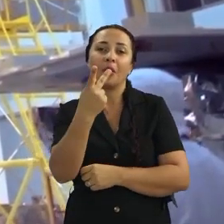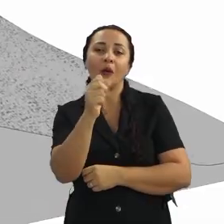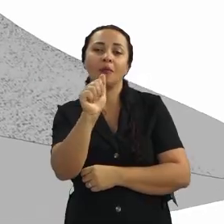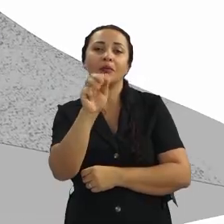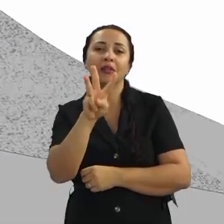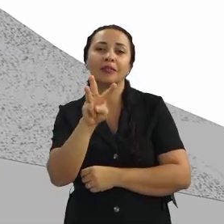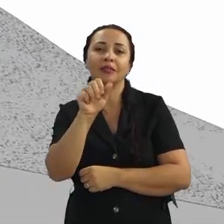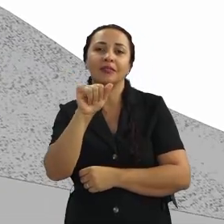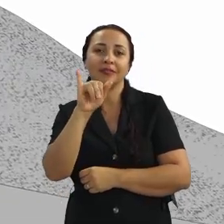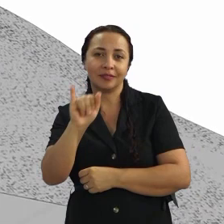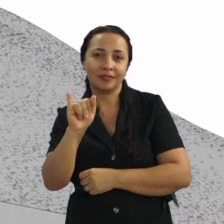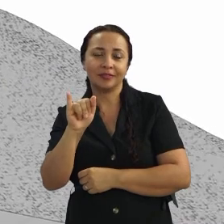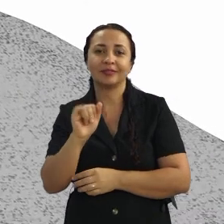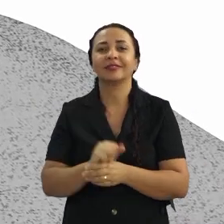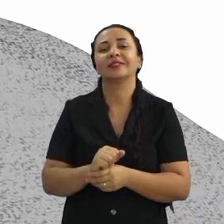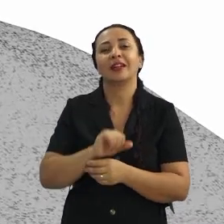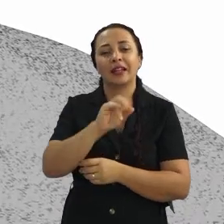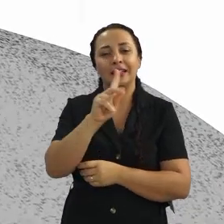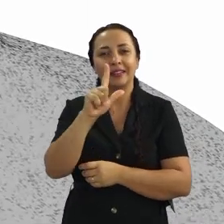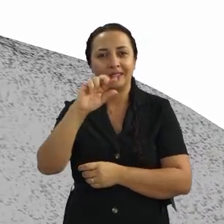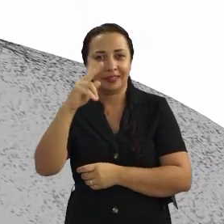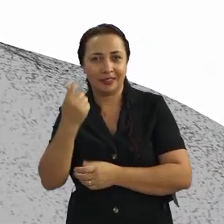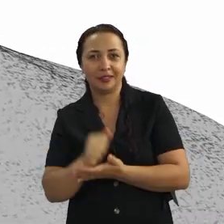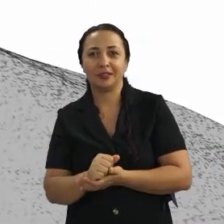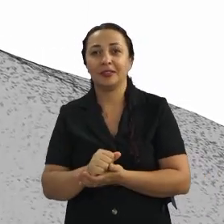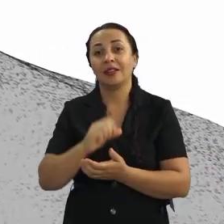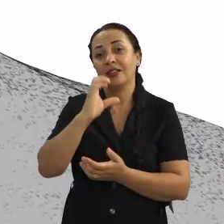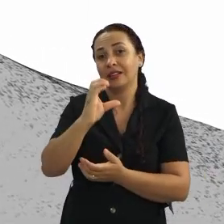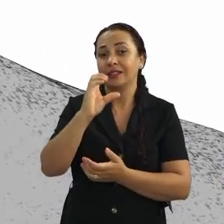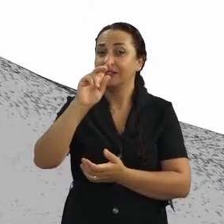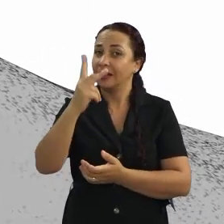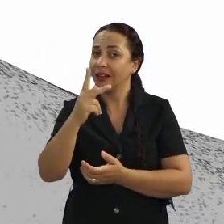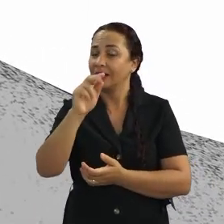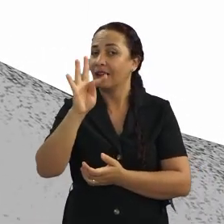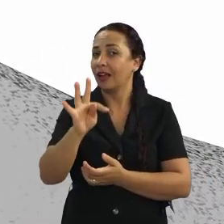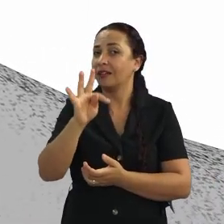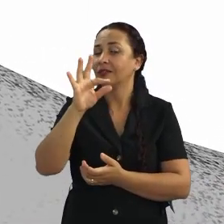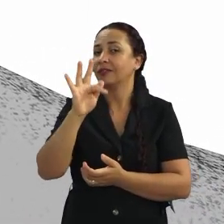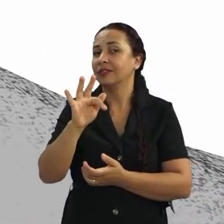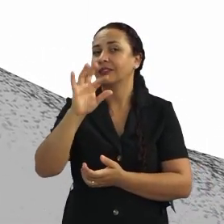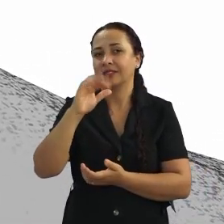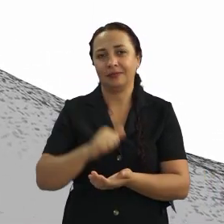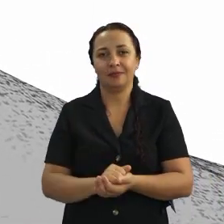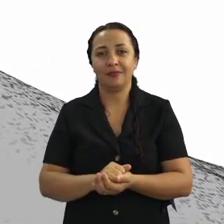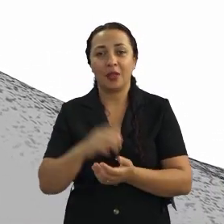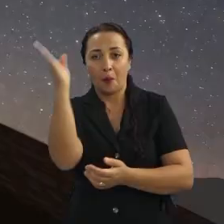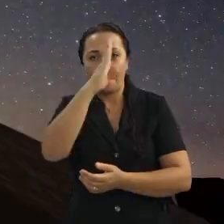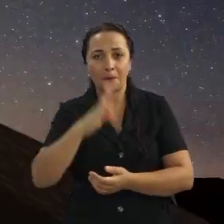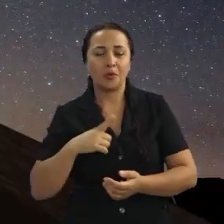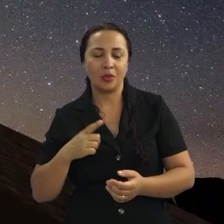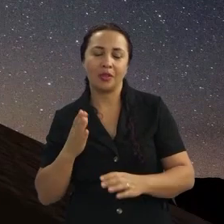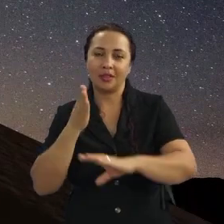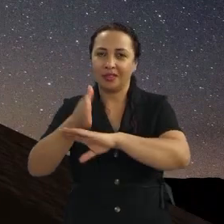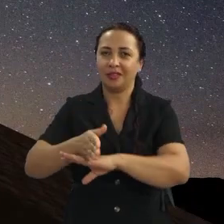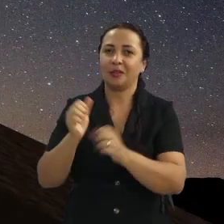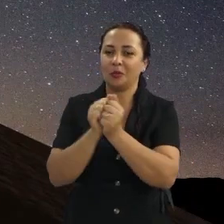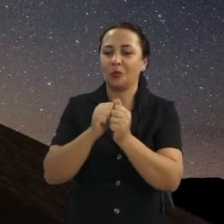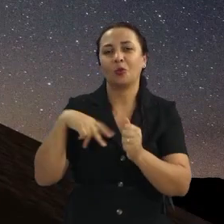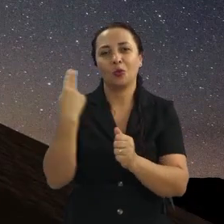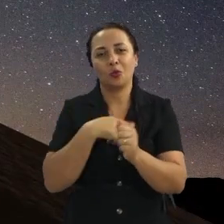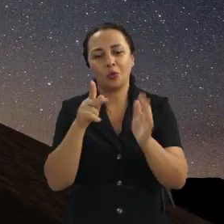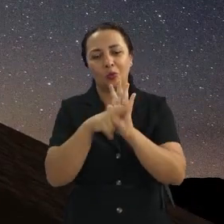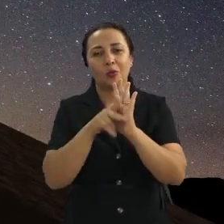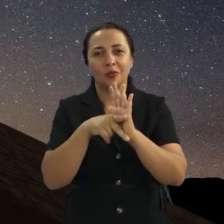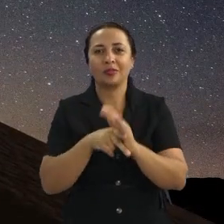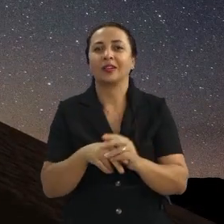mal naker no telescópio chamado cft que é um telescópio que o Brasil tem acesso a partir dos nossos projetos né